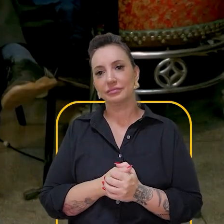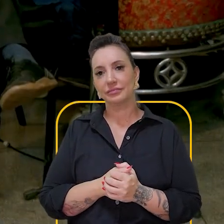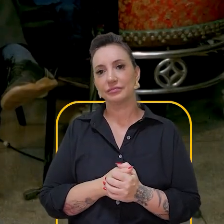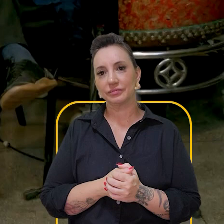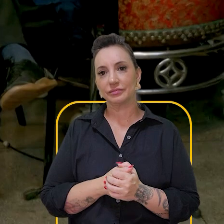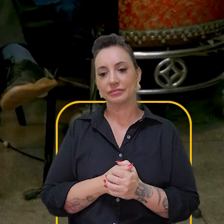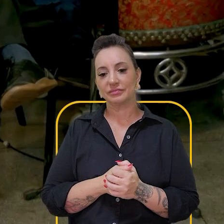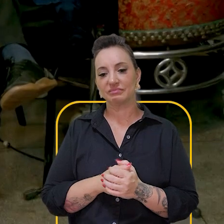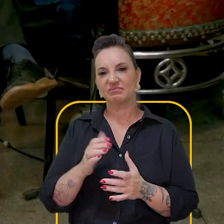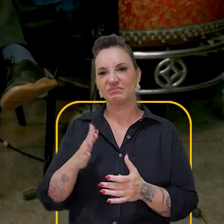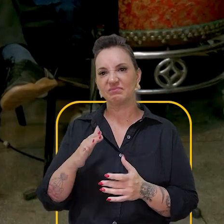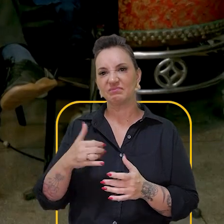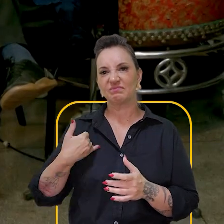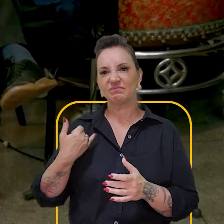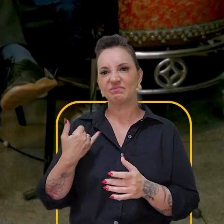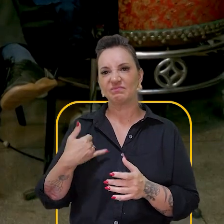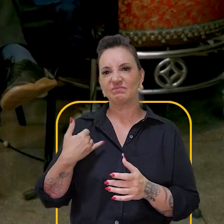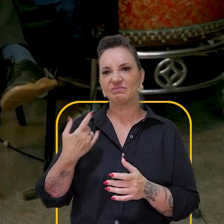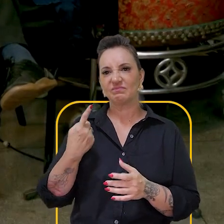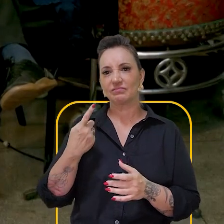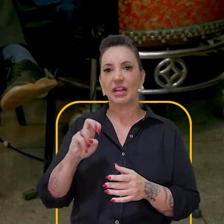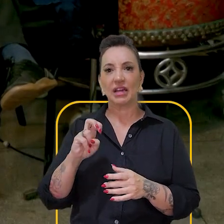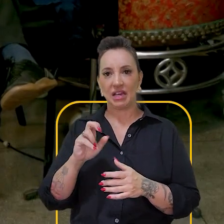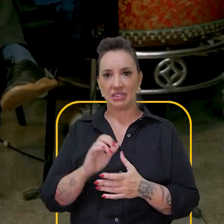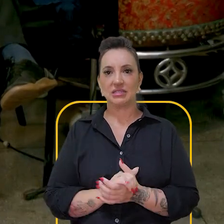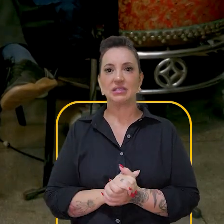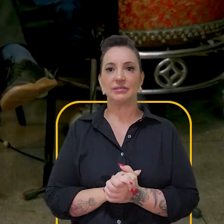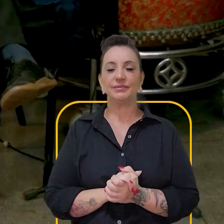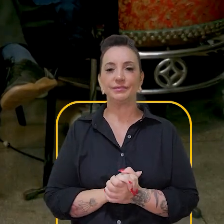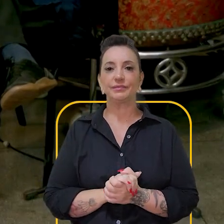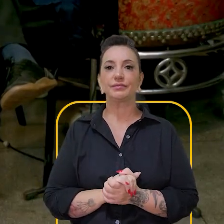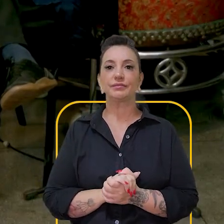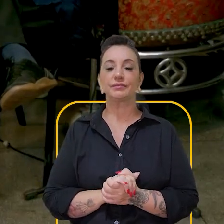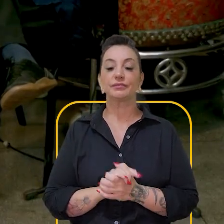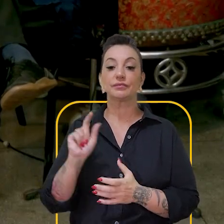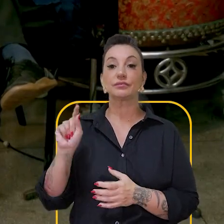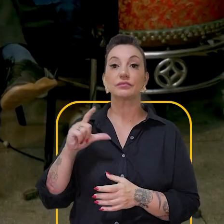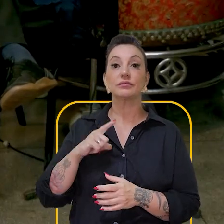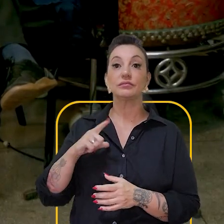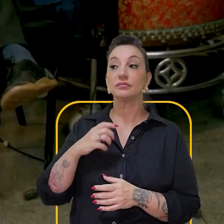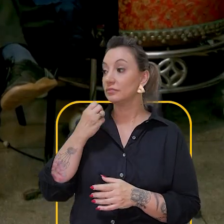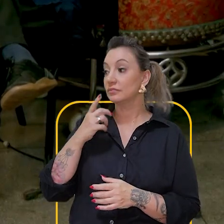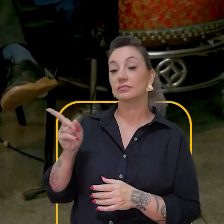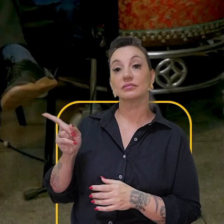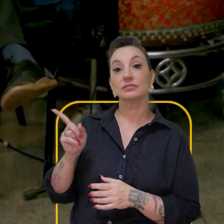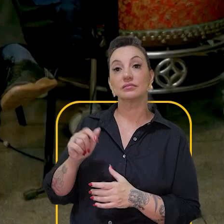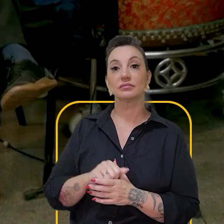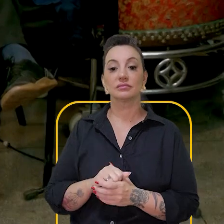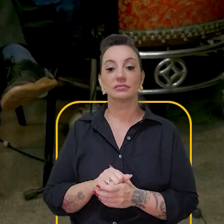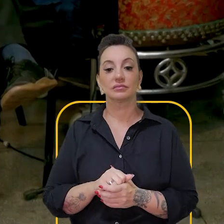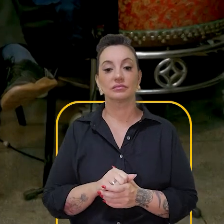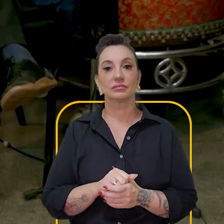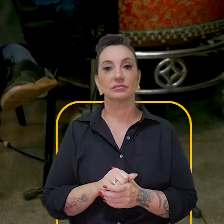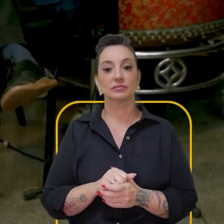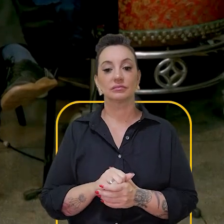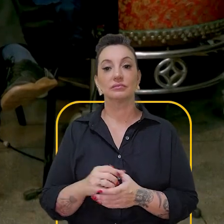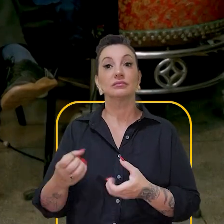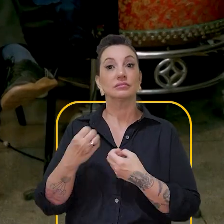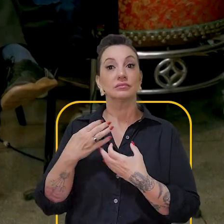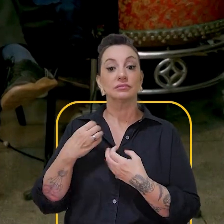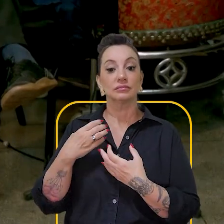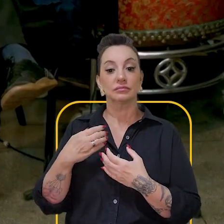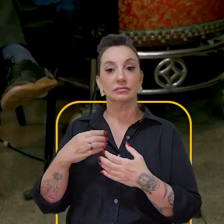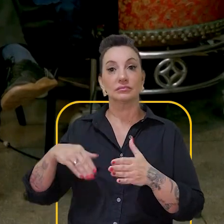bom ele me ensinou a chutar com um método que eu uso às vezes até hoje eu uso que era